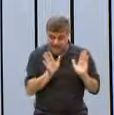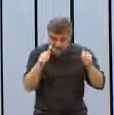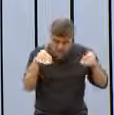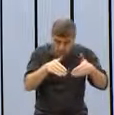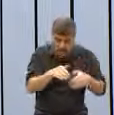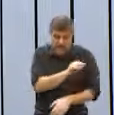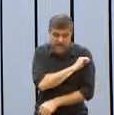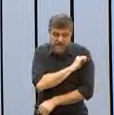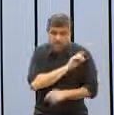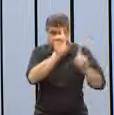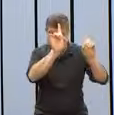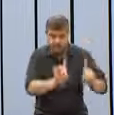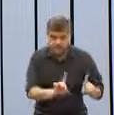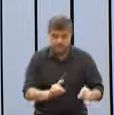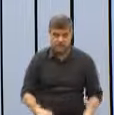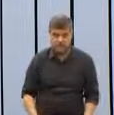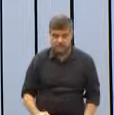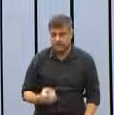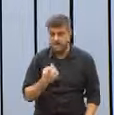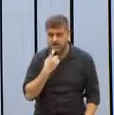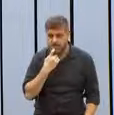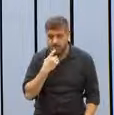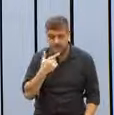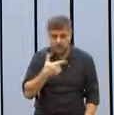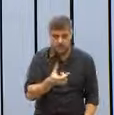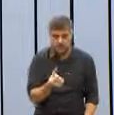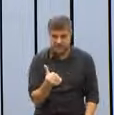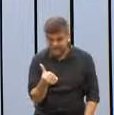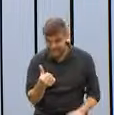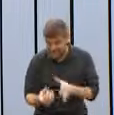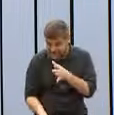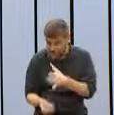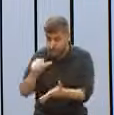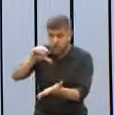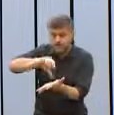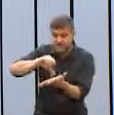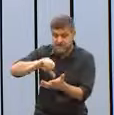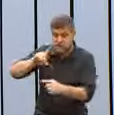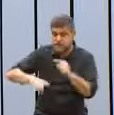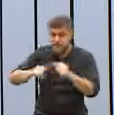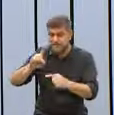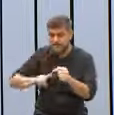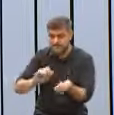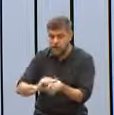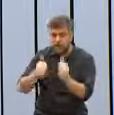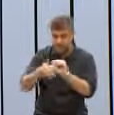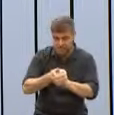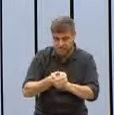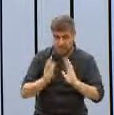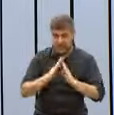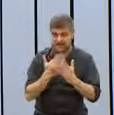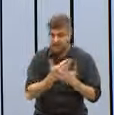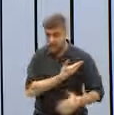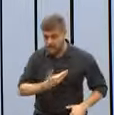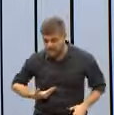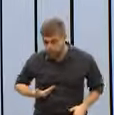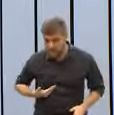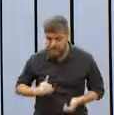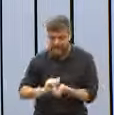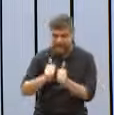pedagógica específica para aquele aluno. Então, Campinas, em 2016, inaugurou o CEPROMAD. Então, hoje, todo o material da rede